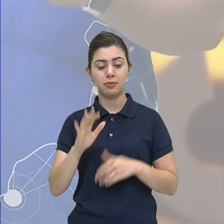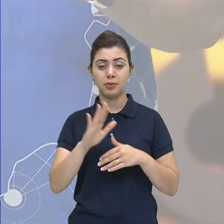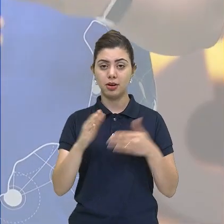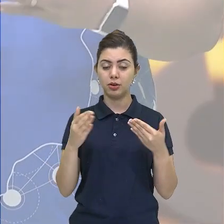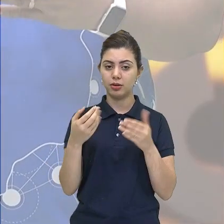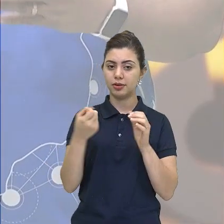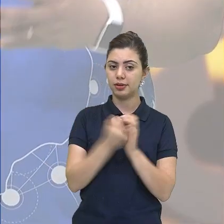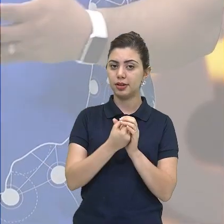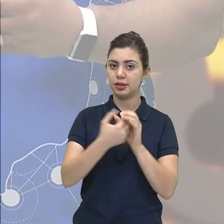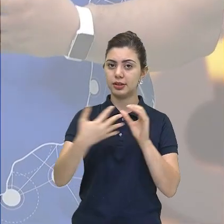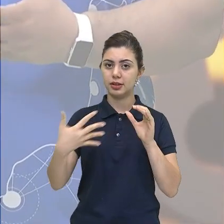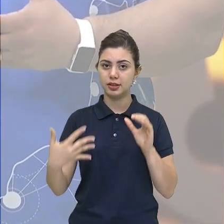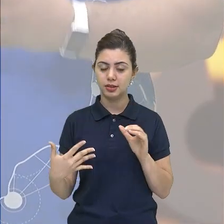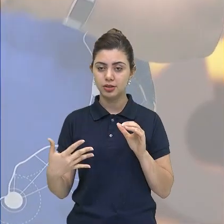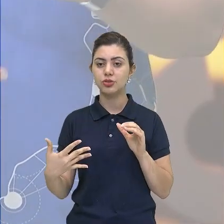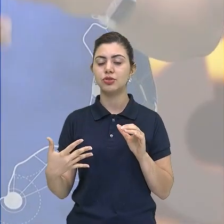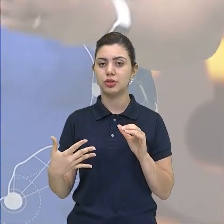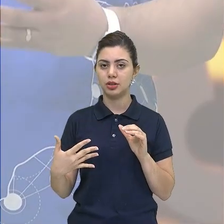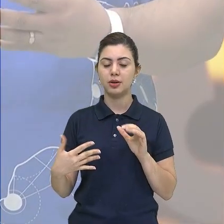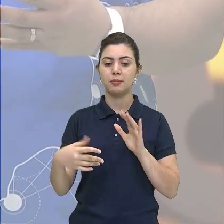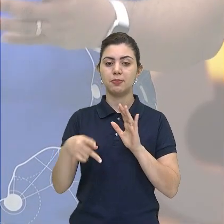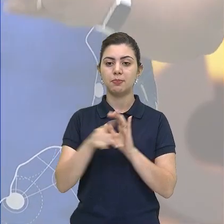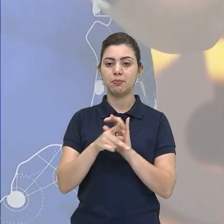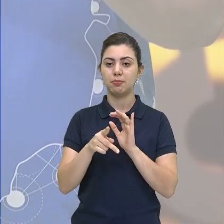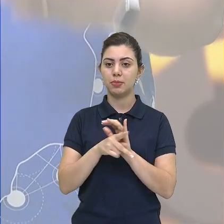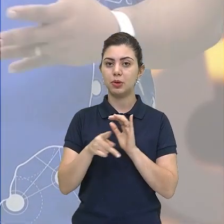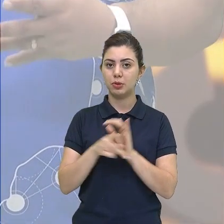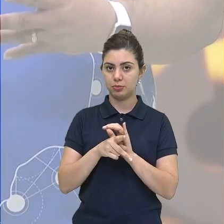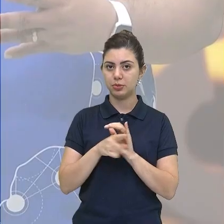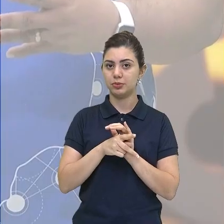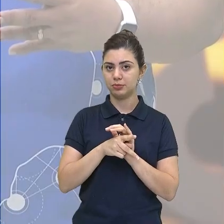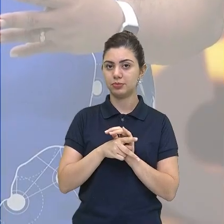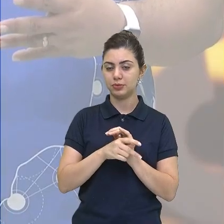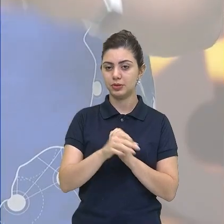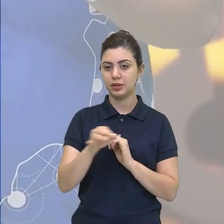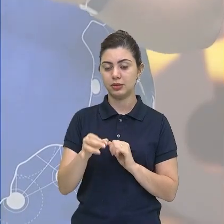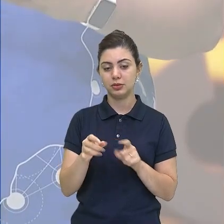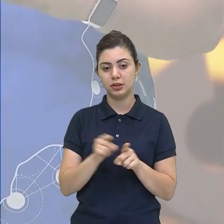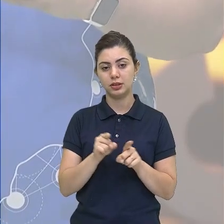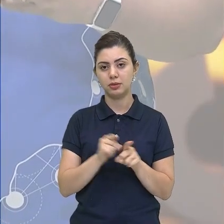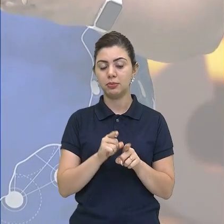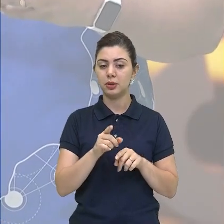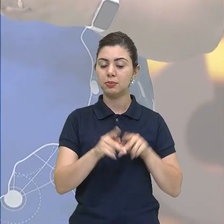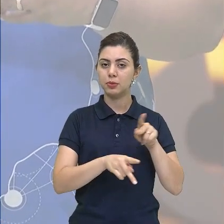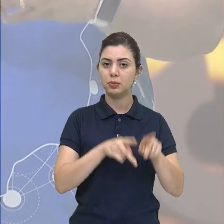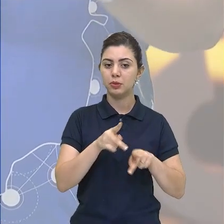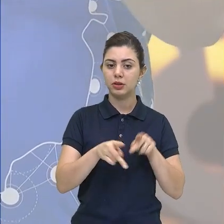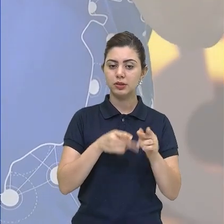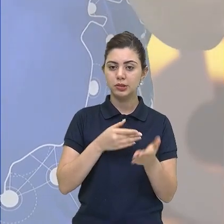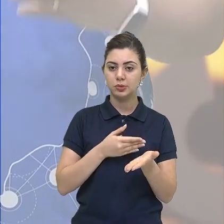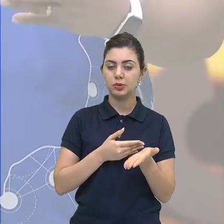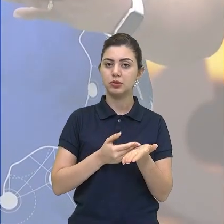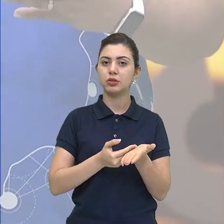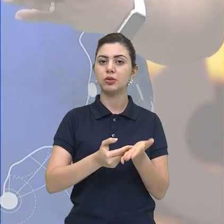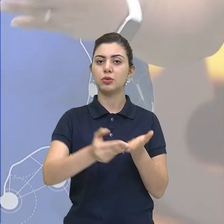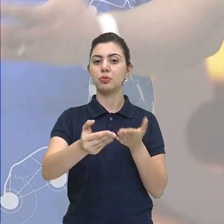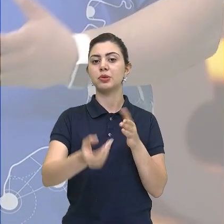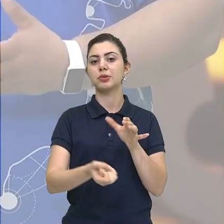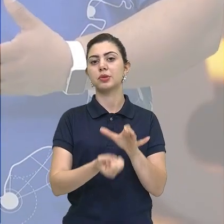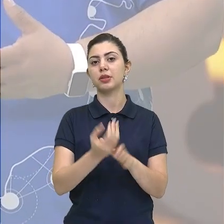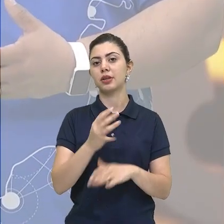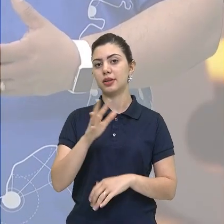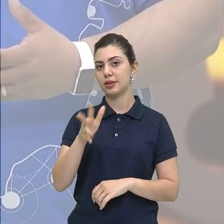características de modo geral que estão presentes nas civilizações e povos, né, que surgiram então dentro dessa